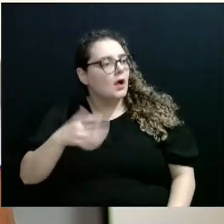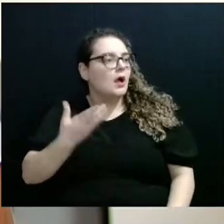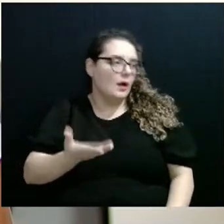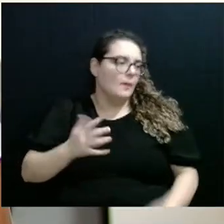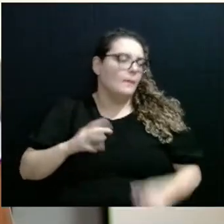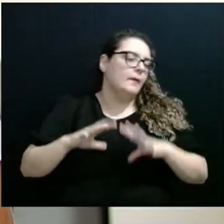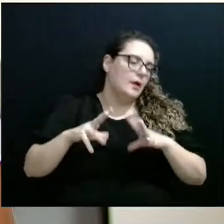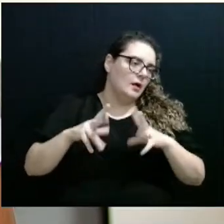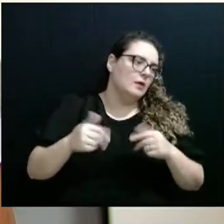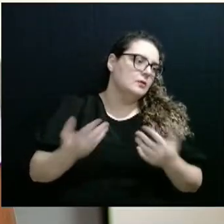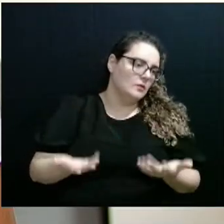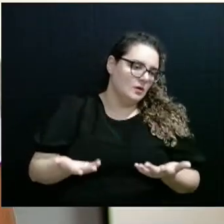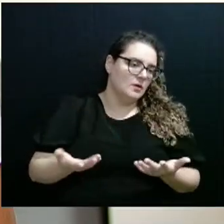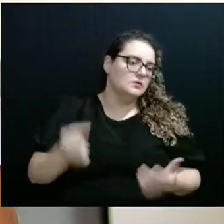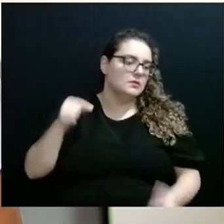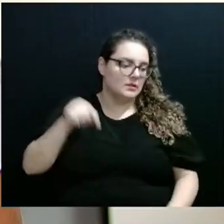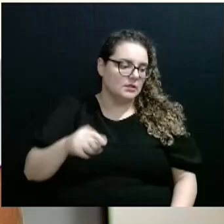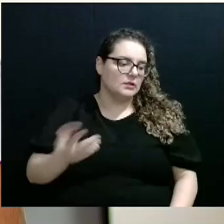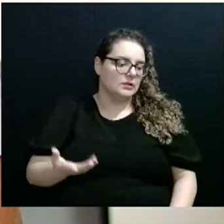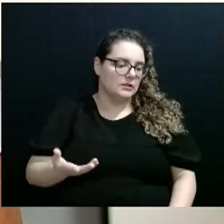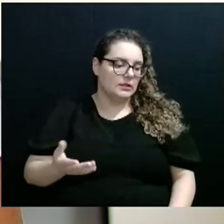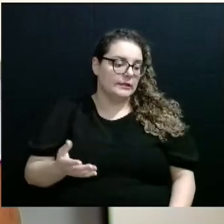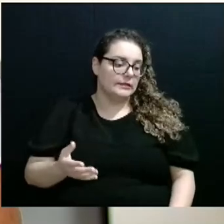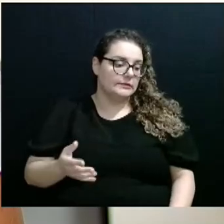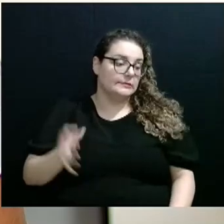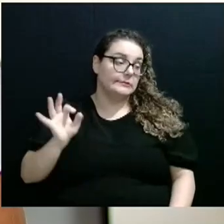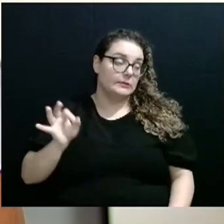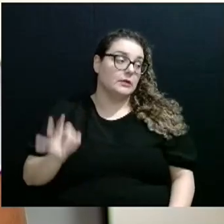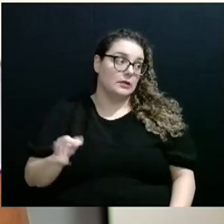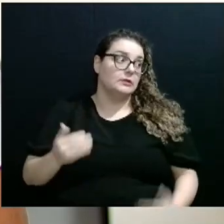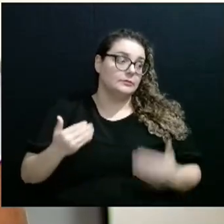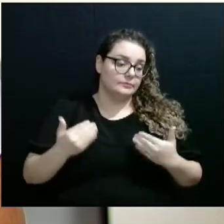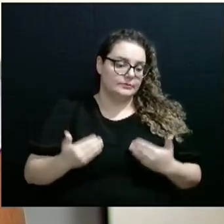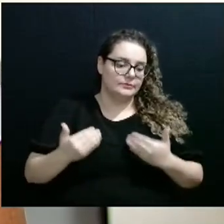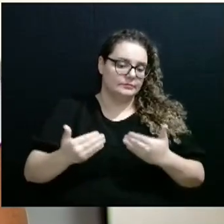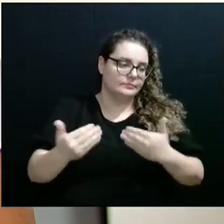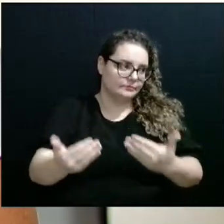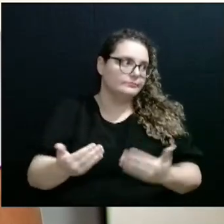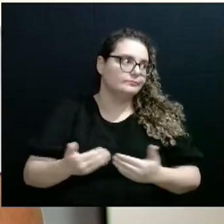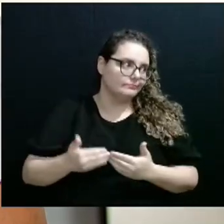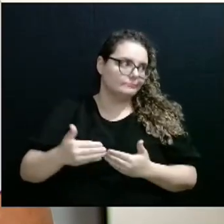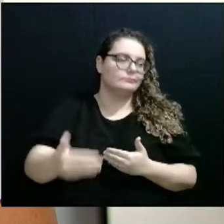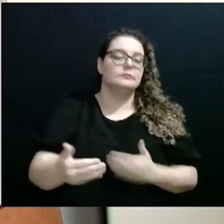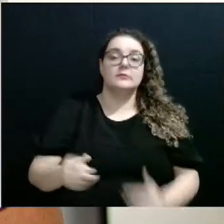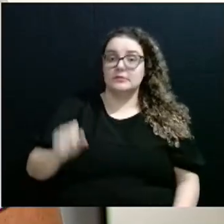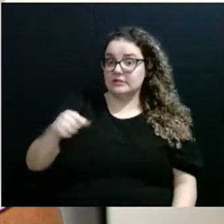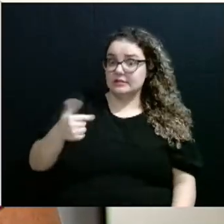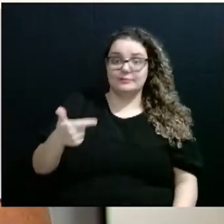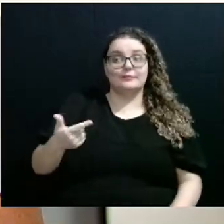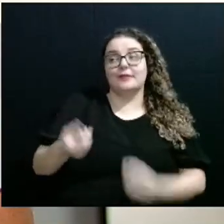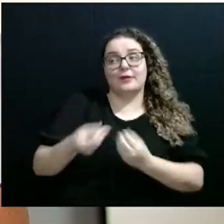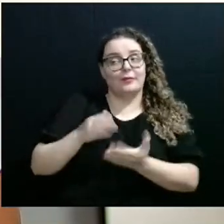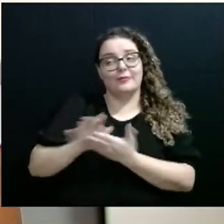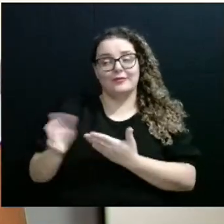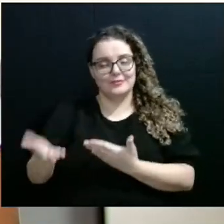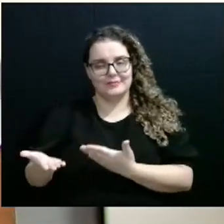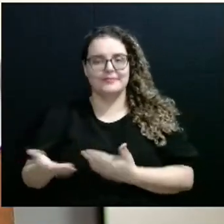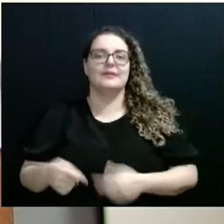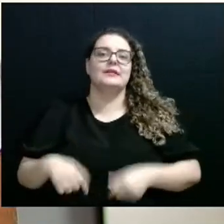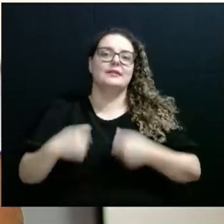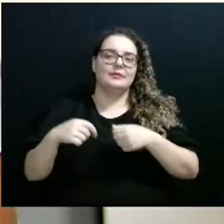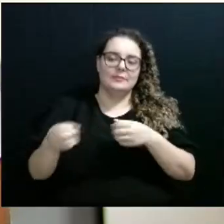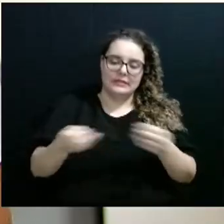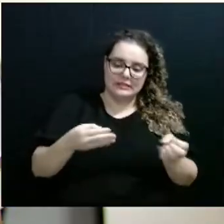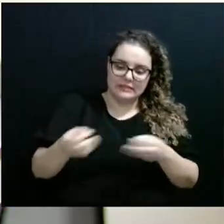e essa é a tendência agora daqui para frente, né? Exatamente, não tem como fugir disso. Então, elas têm que estar atualizadas e nós,